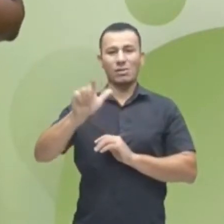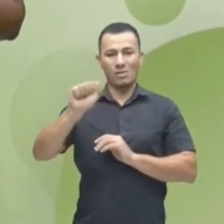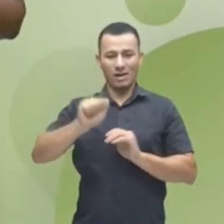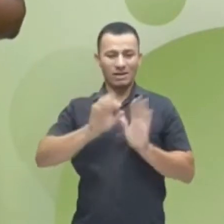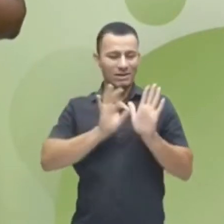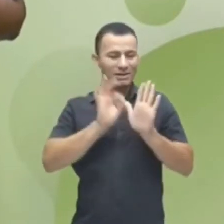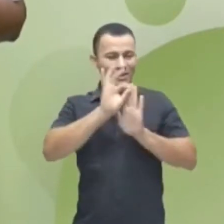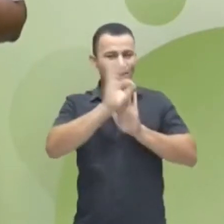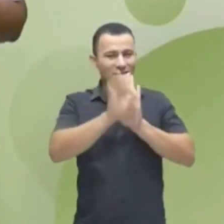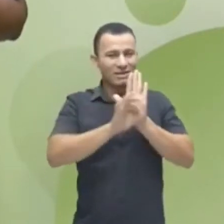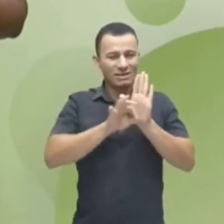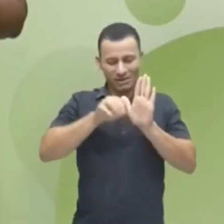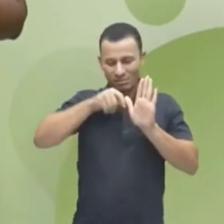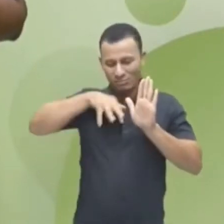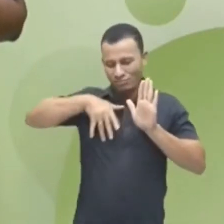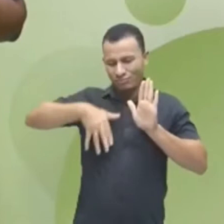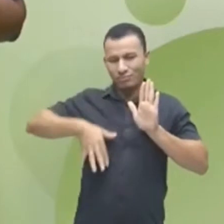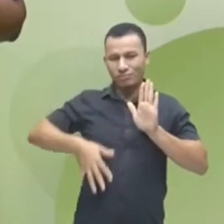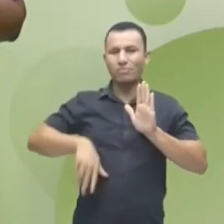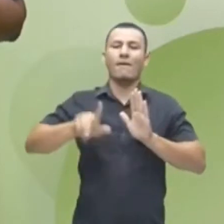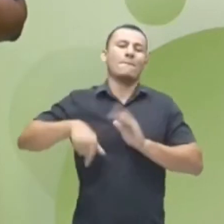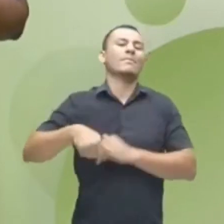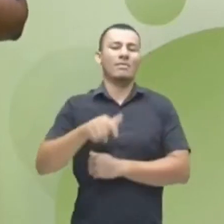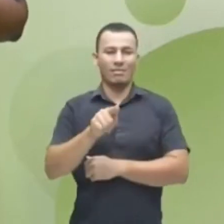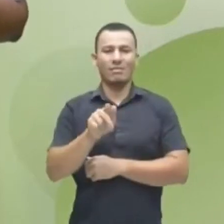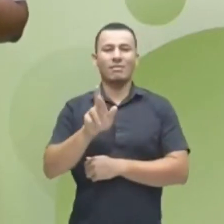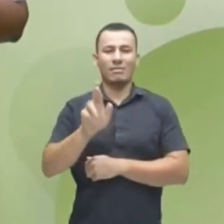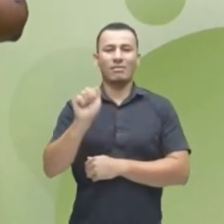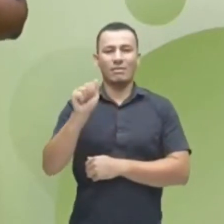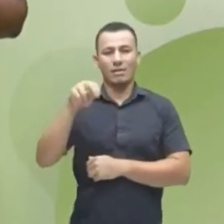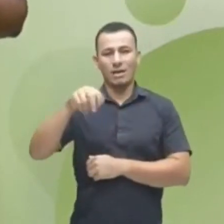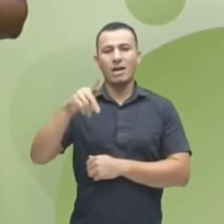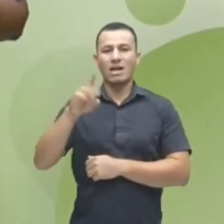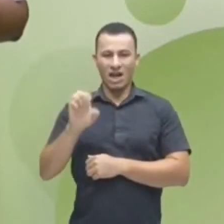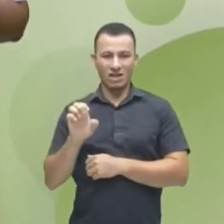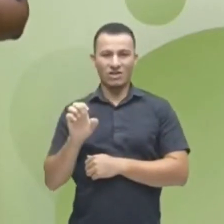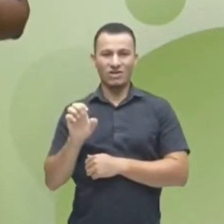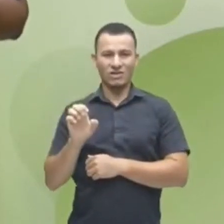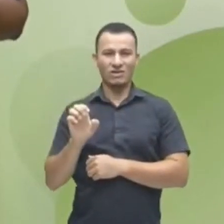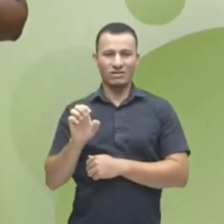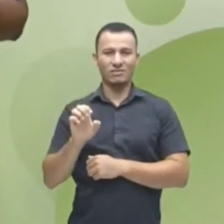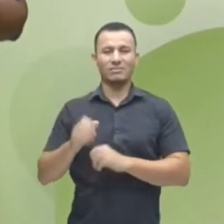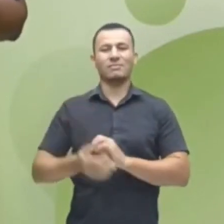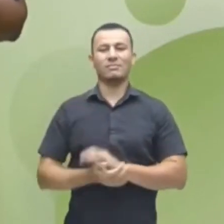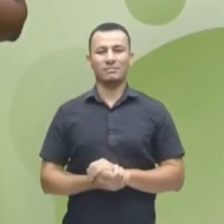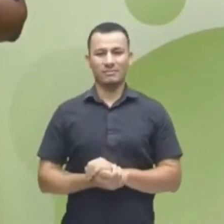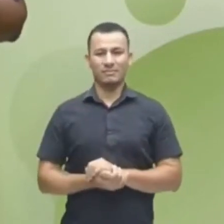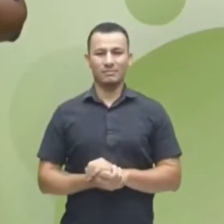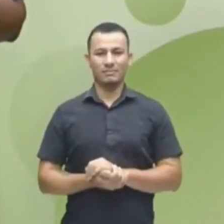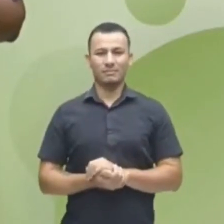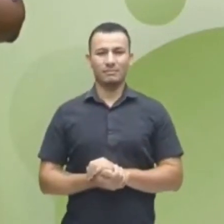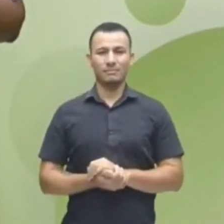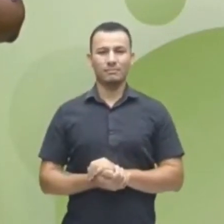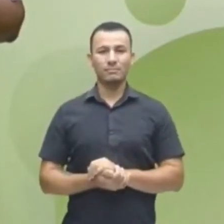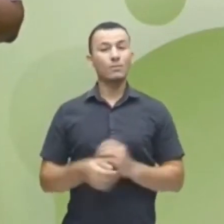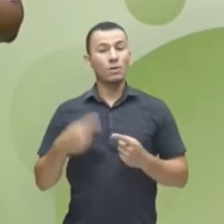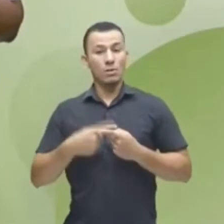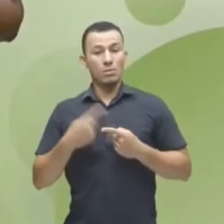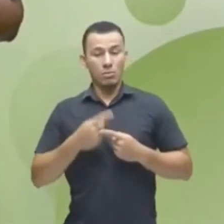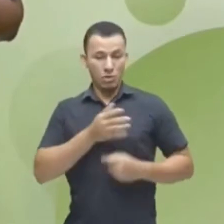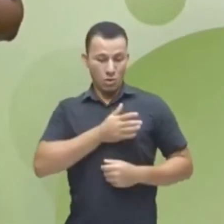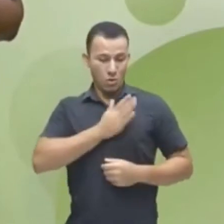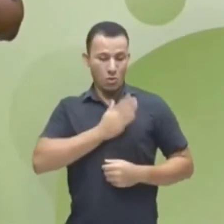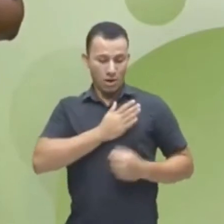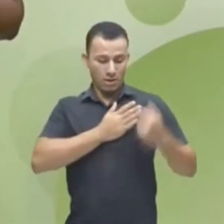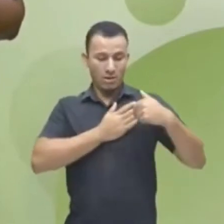recebe o nome de grande circulação, né? Ou a circulação sistêmica, porque o coração vai ter que